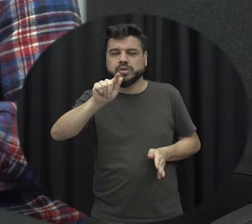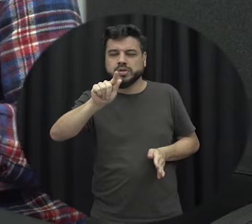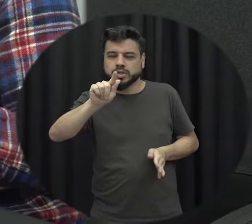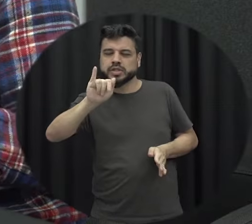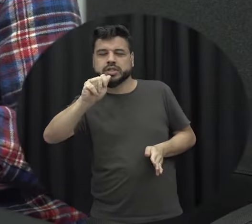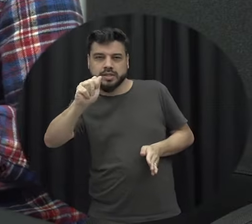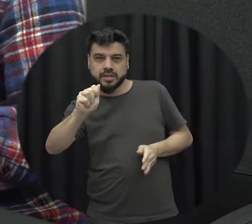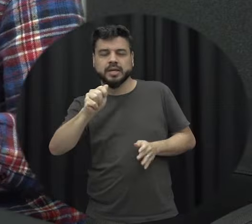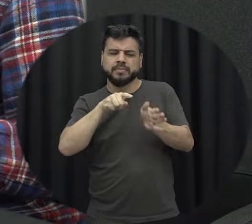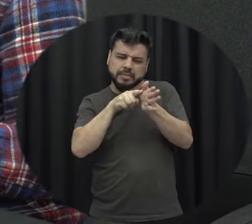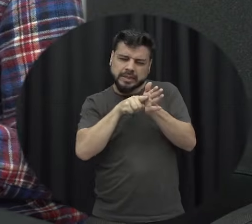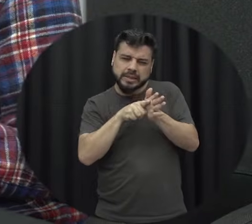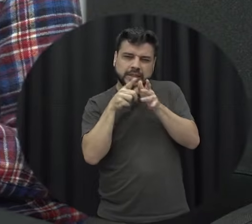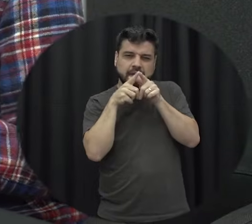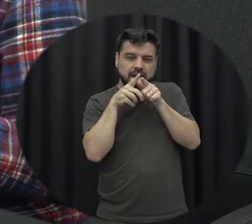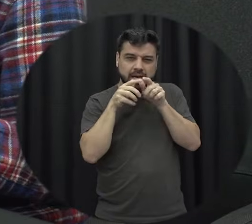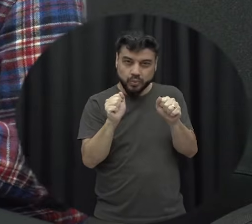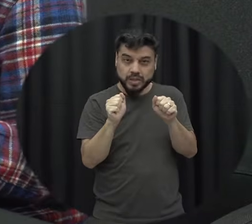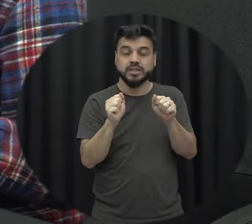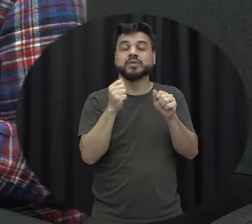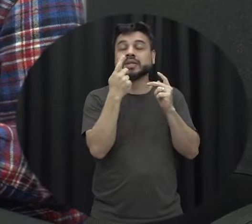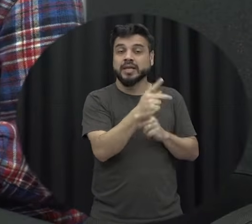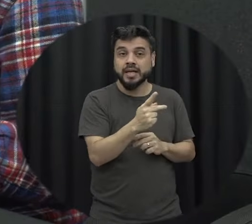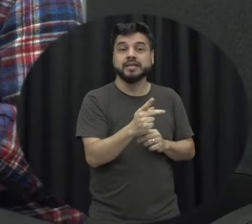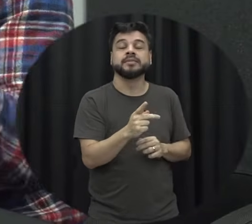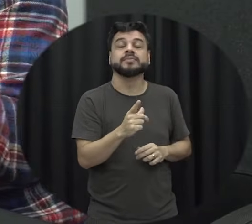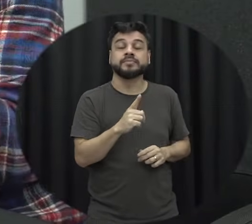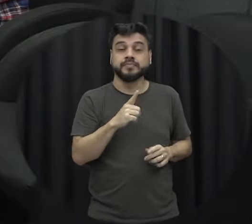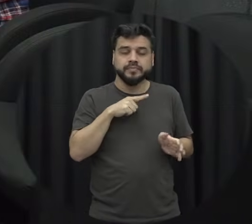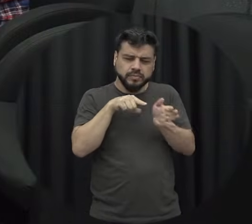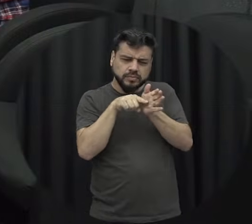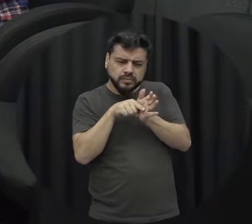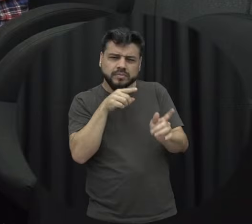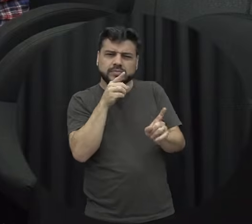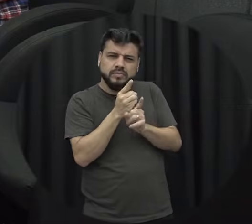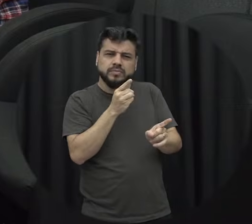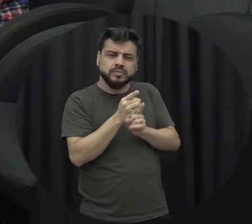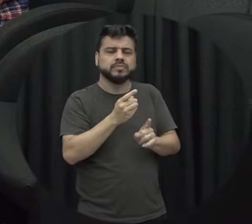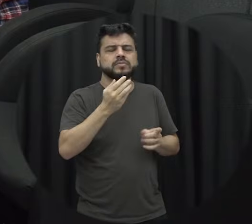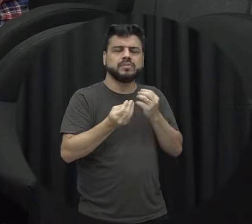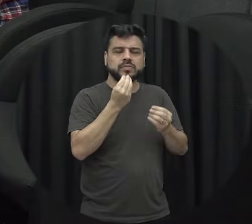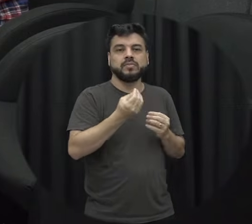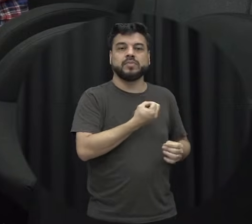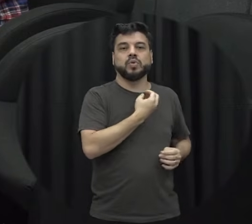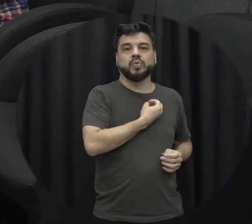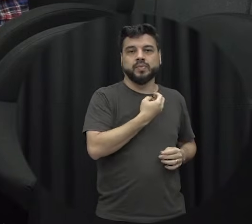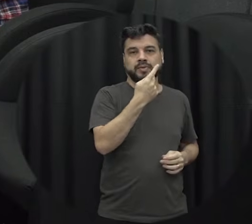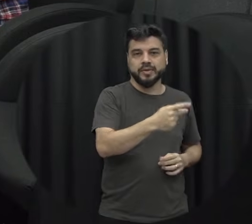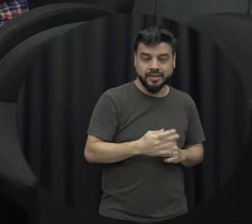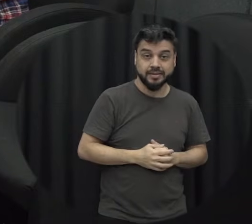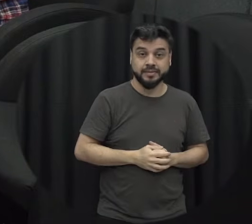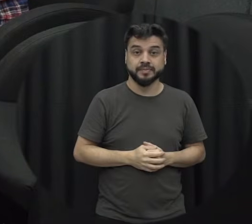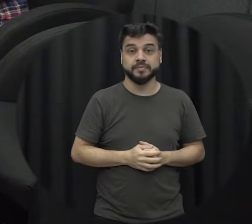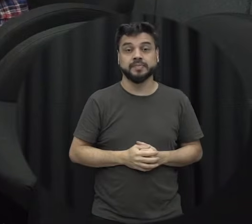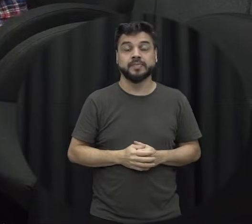linguístico, né, da língua deles, e estão estudando a compreensão numérica deles.